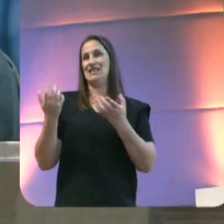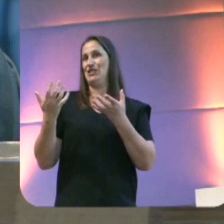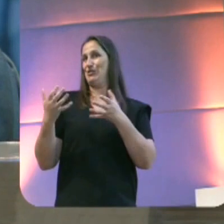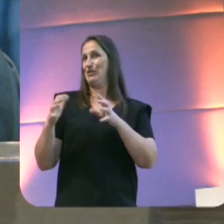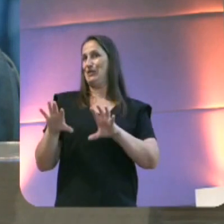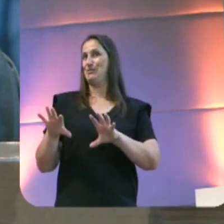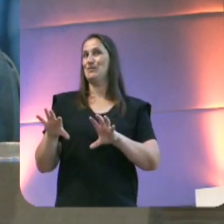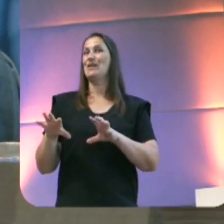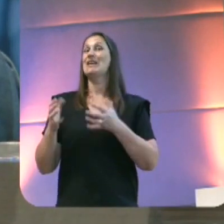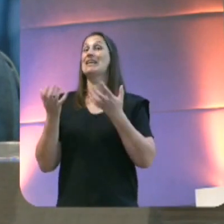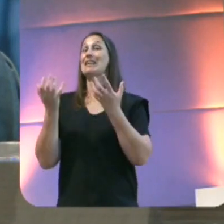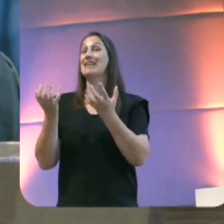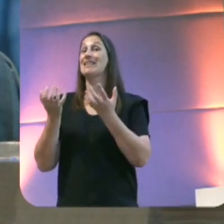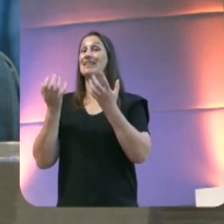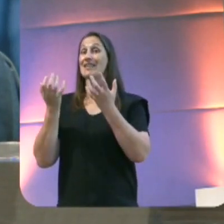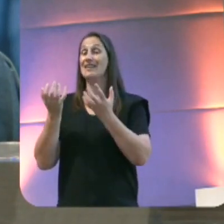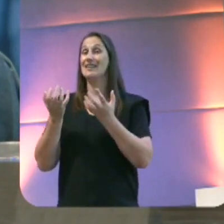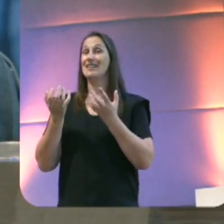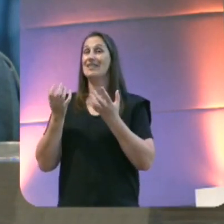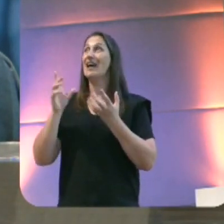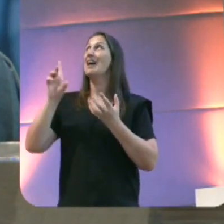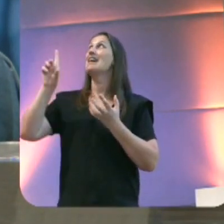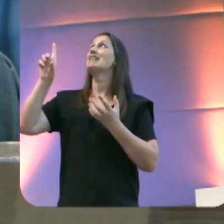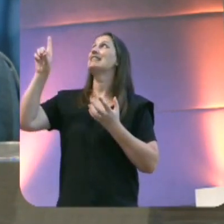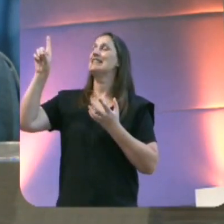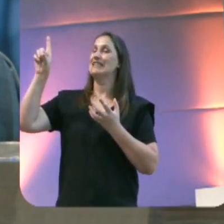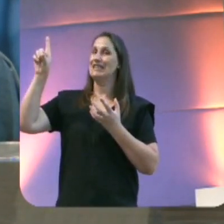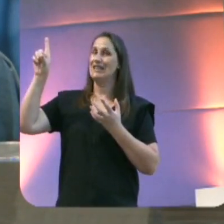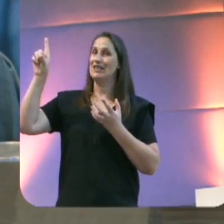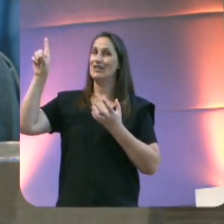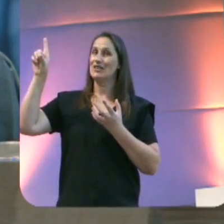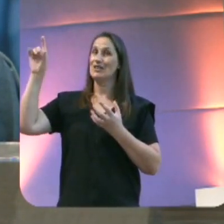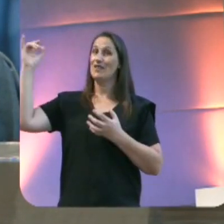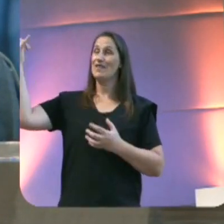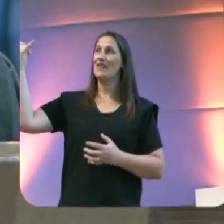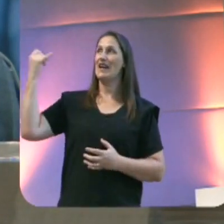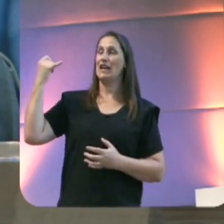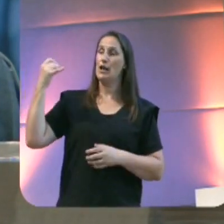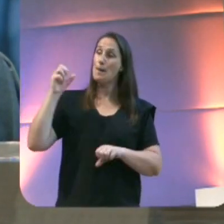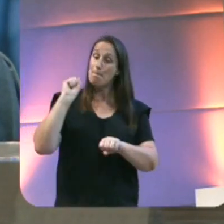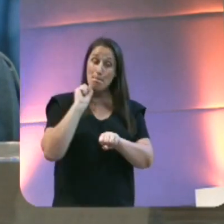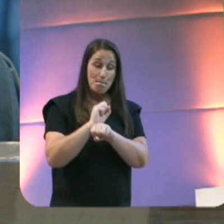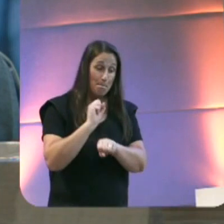E que a gente sabe que Deus está dizendo: para com isso, filho.